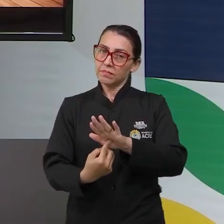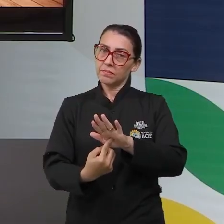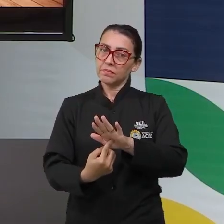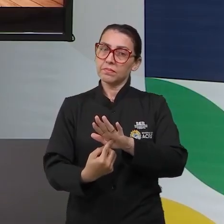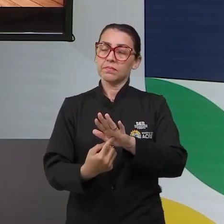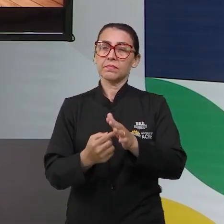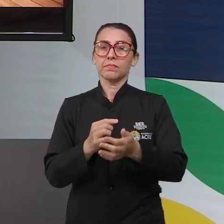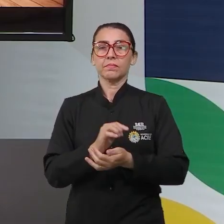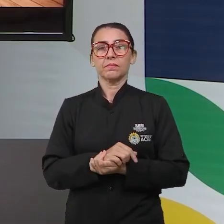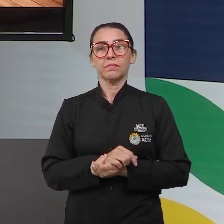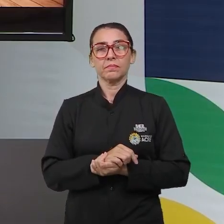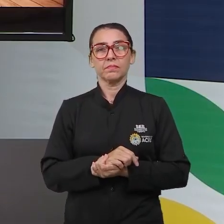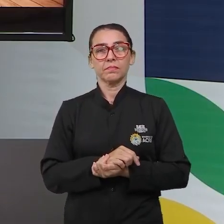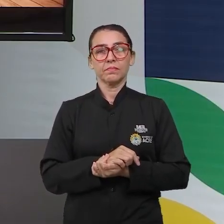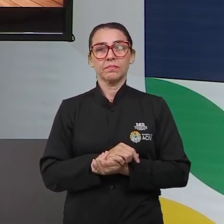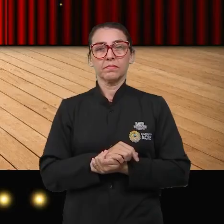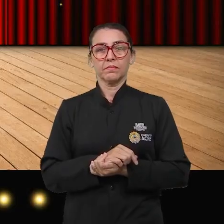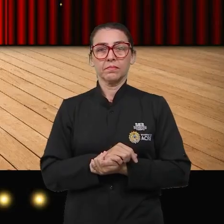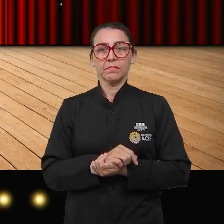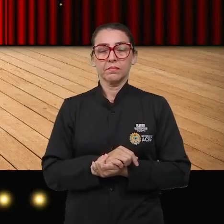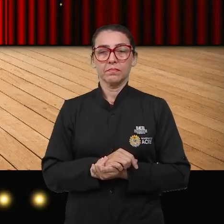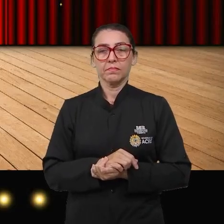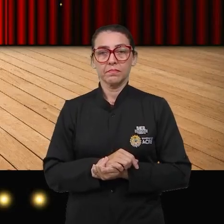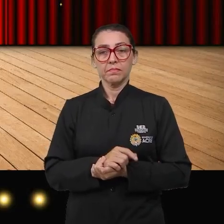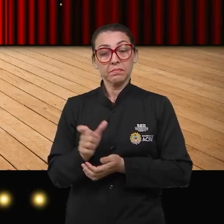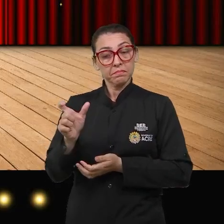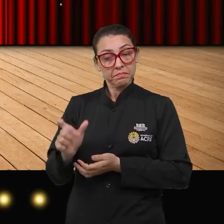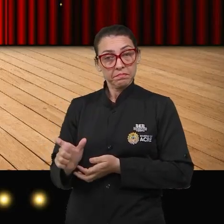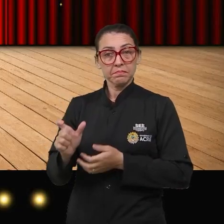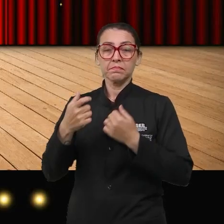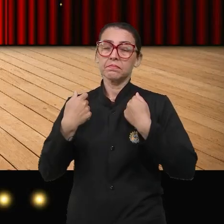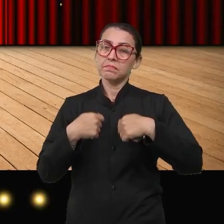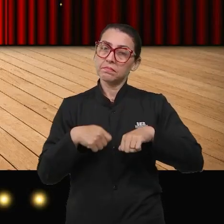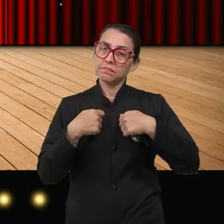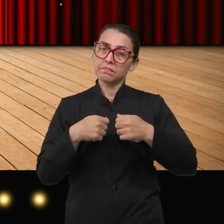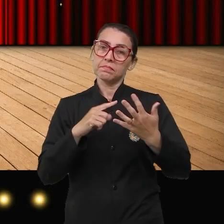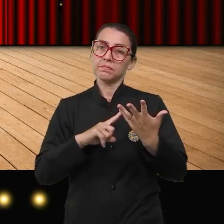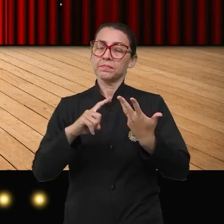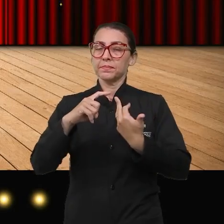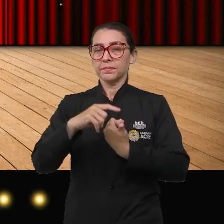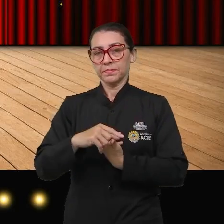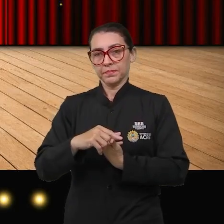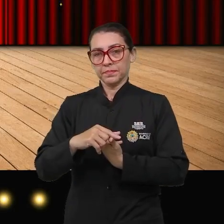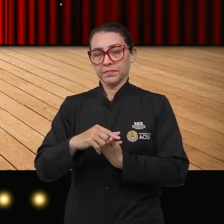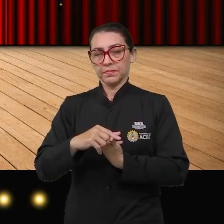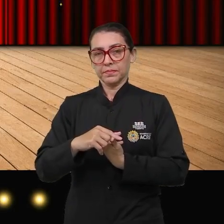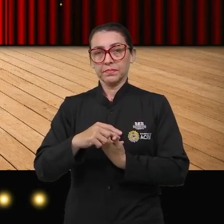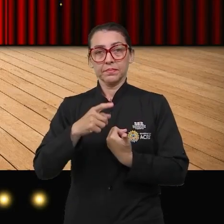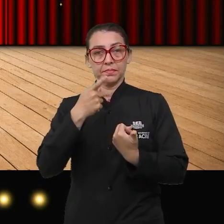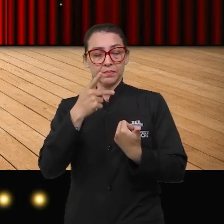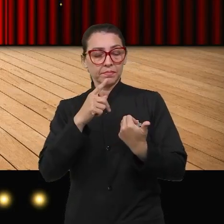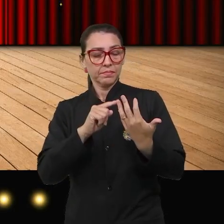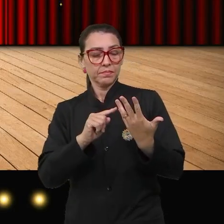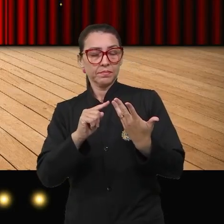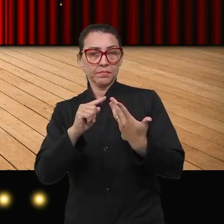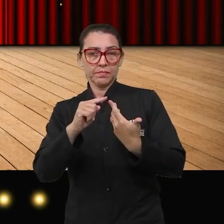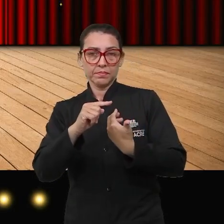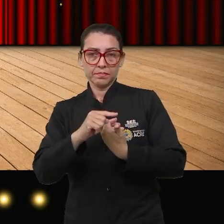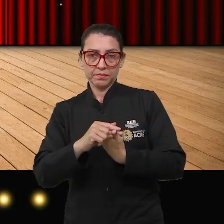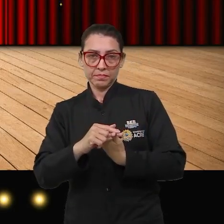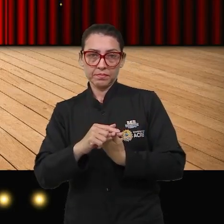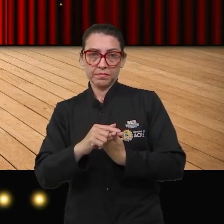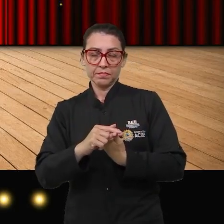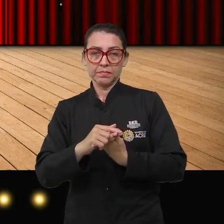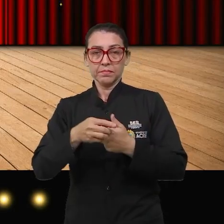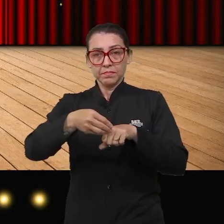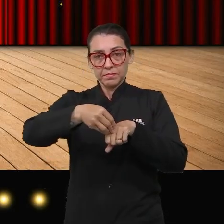uma coreografia. Então, o dançarino, ele precisa desses elementos. E aí a gente foi falando que eu vou